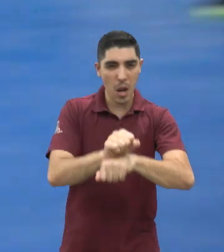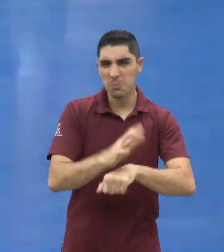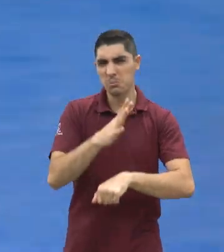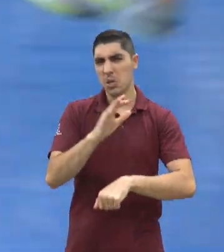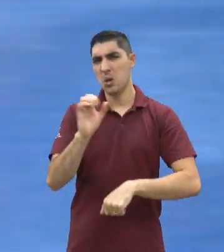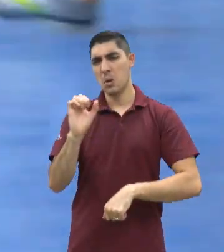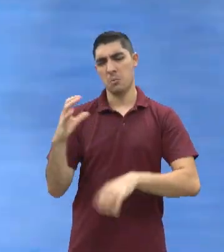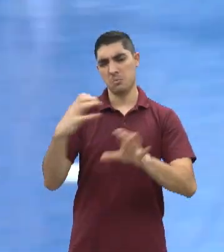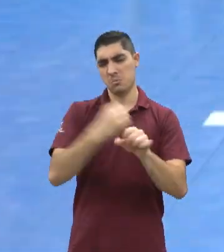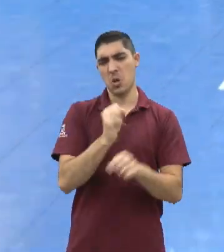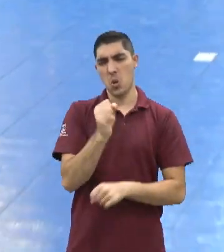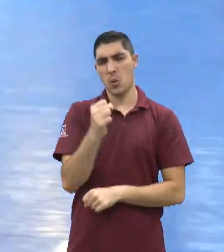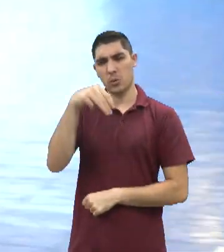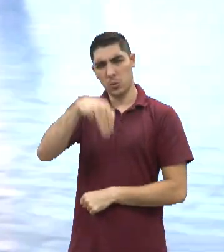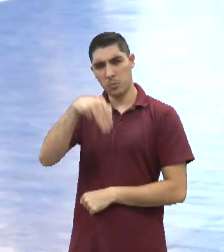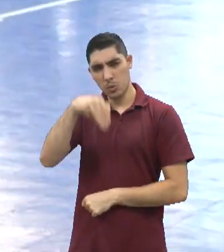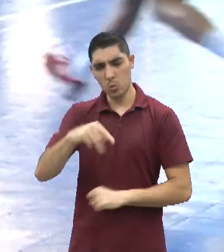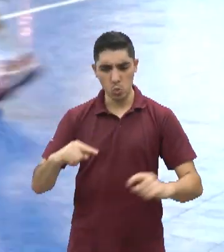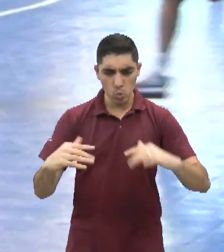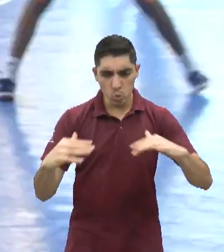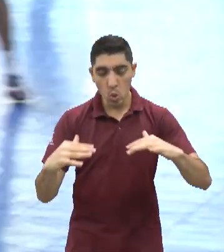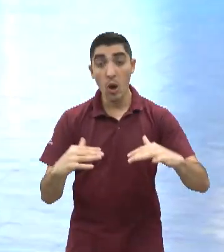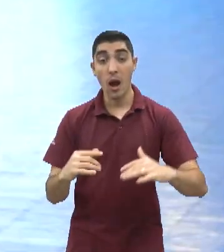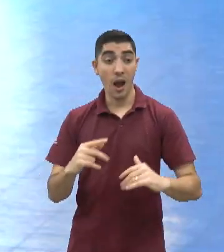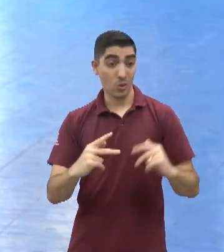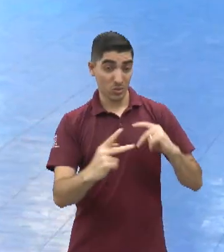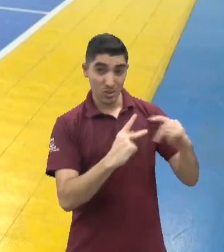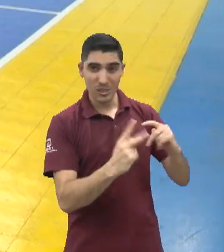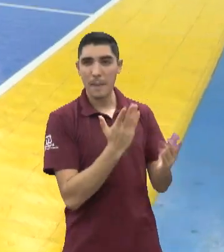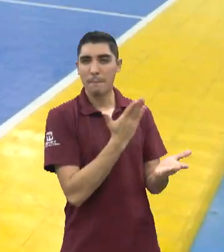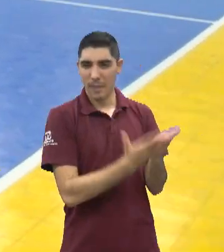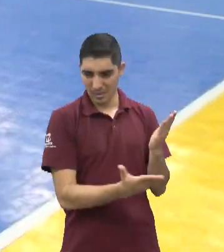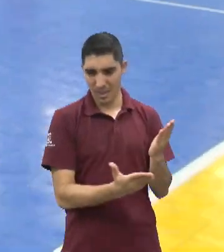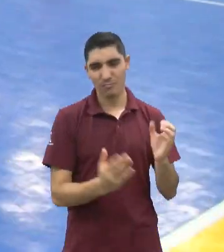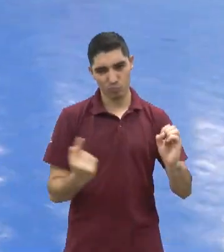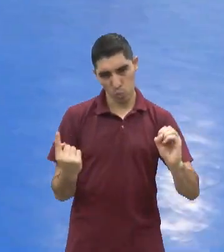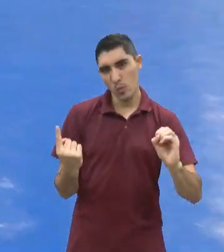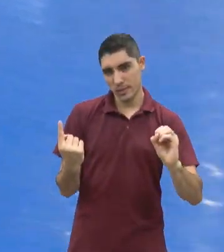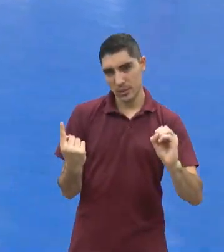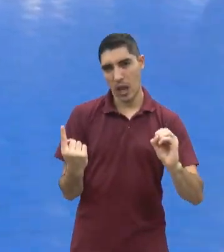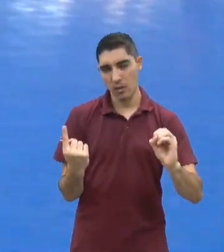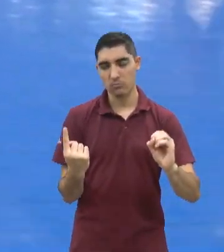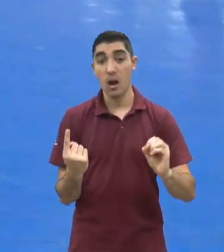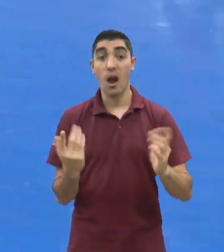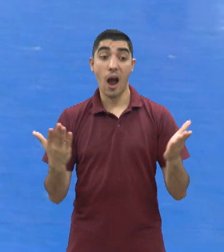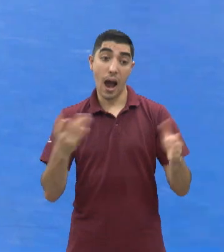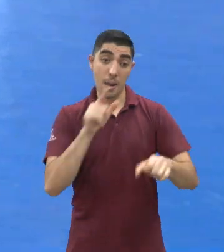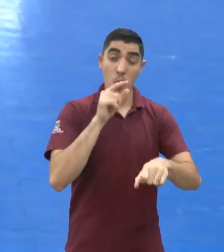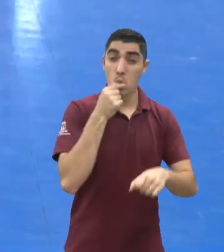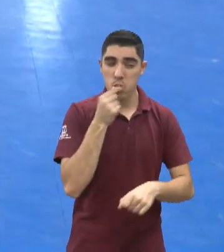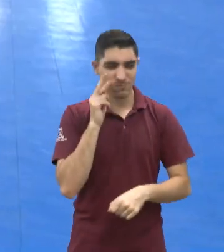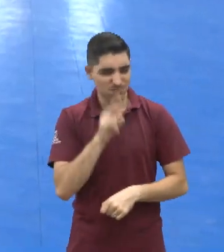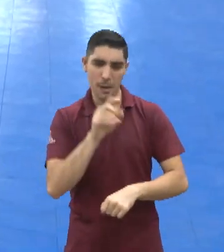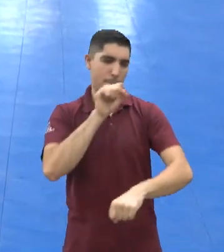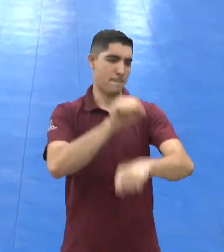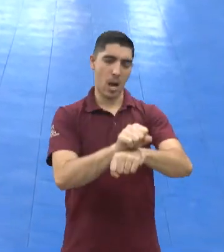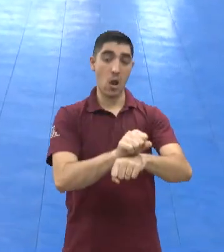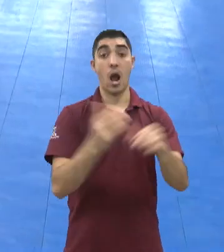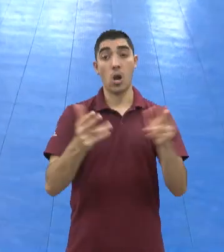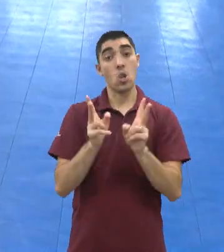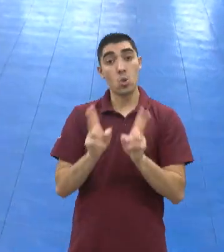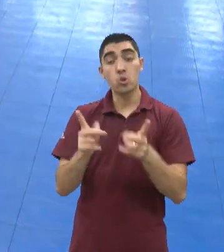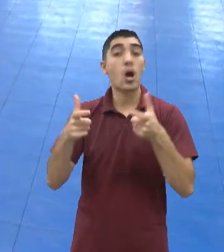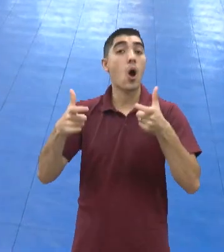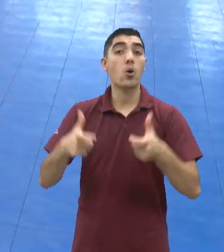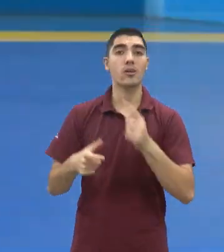bola rolando lá no primeiro tempo e o São José estava perdendo por 1-0. Agora a partida vai continuar amanhã no ginásio Ciro II, lá